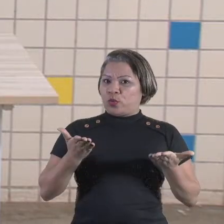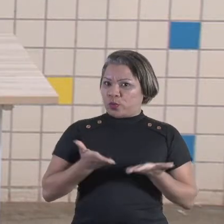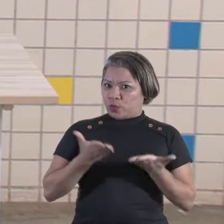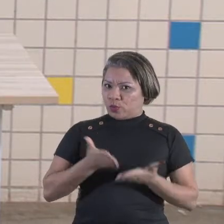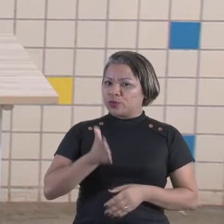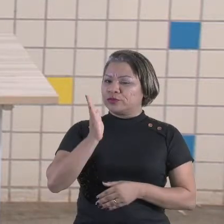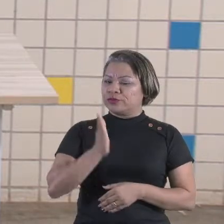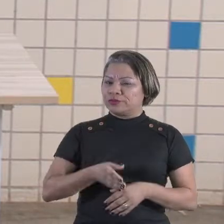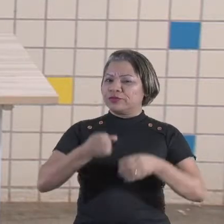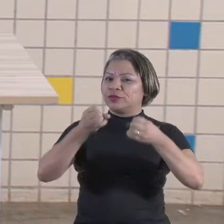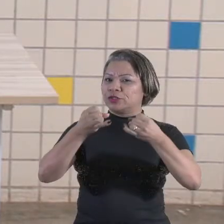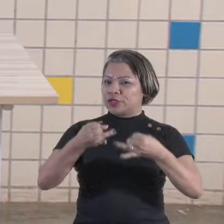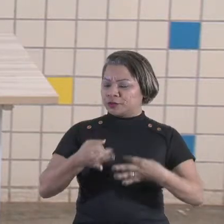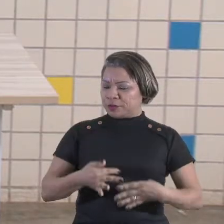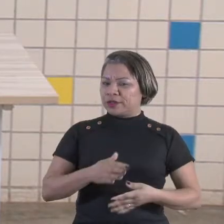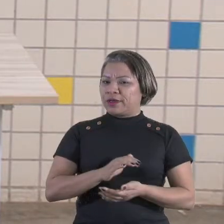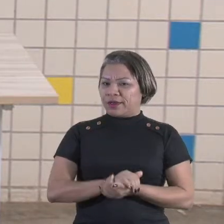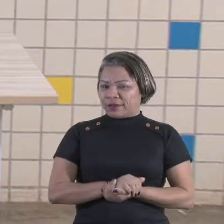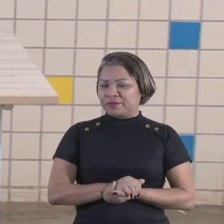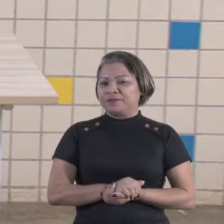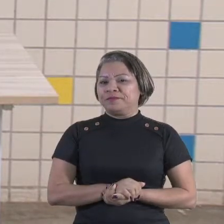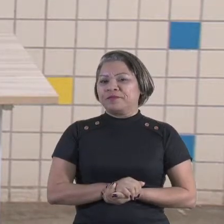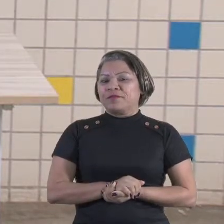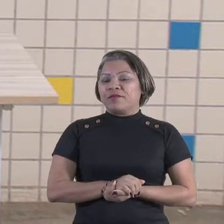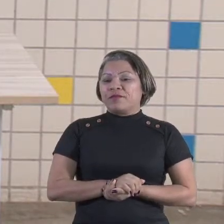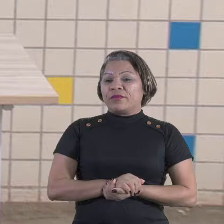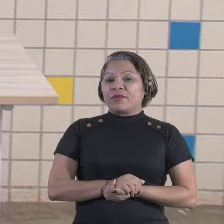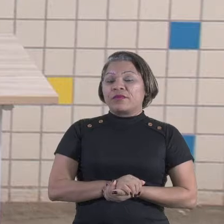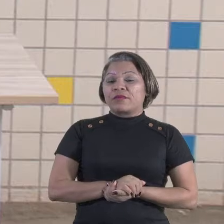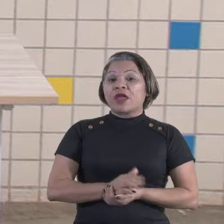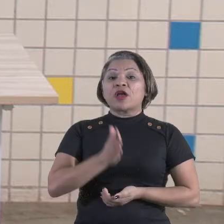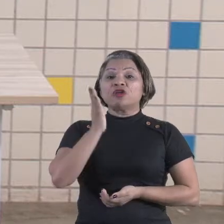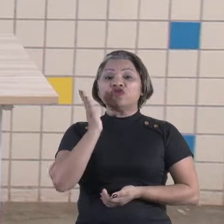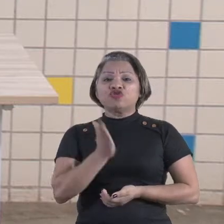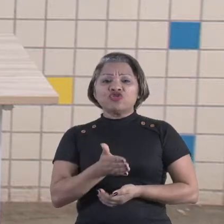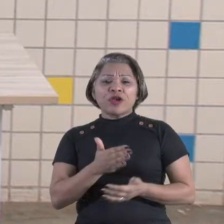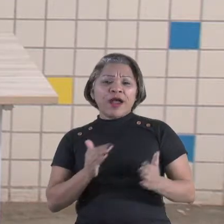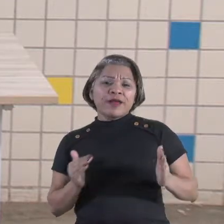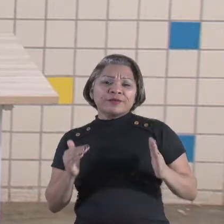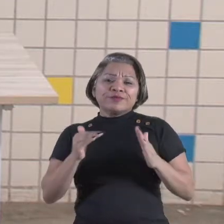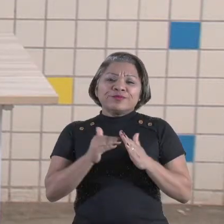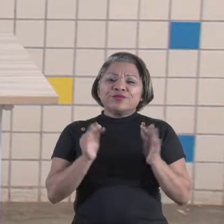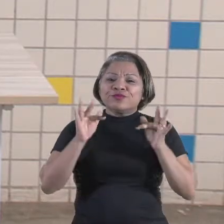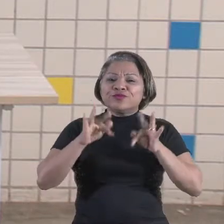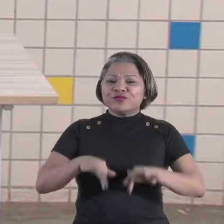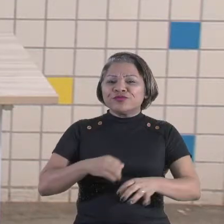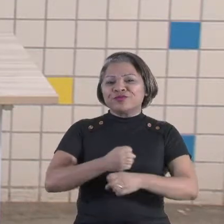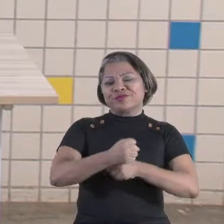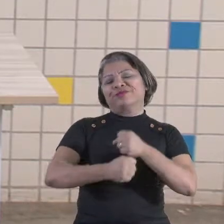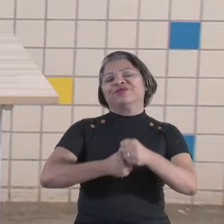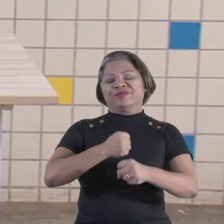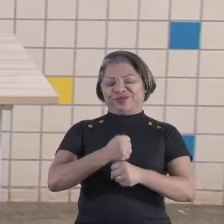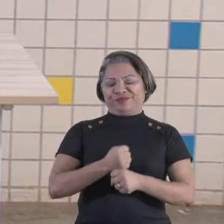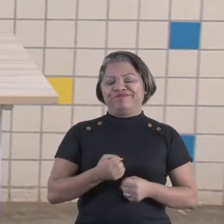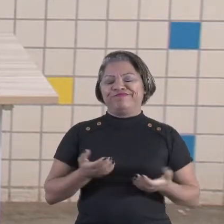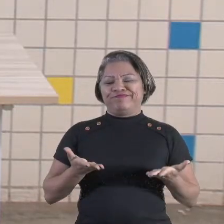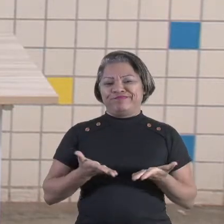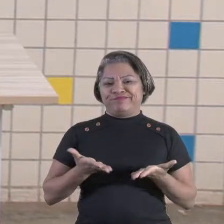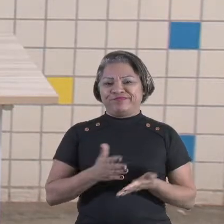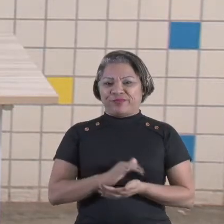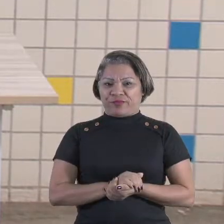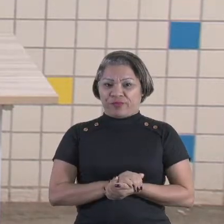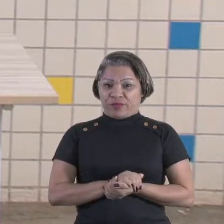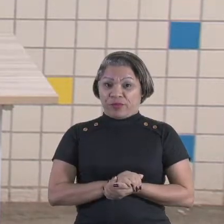nossa 12ª aula. Estamos entrando na reta final do ano letivo. Nosso componente curricular